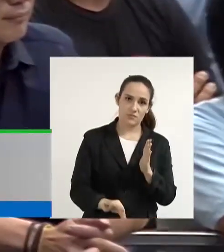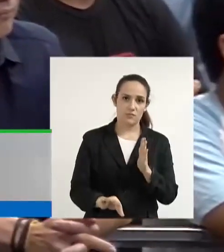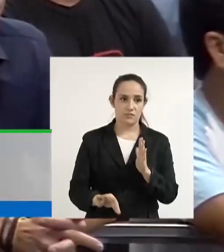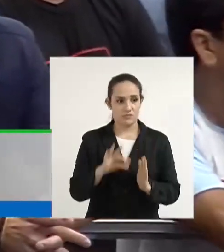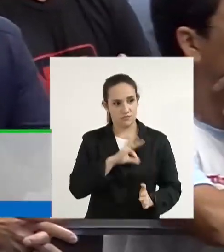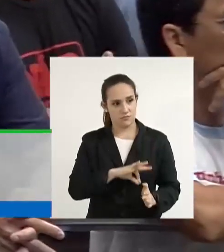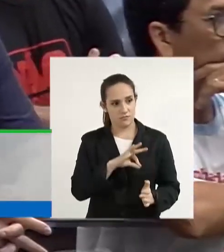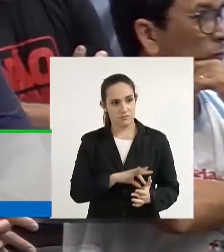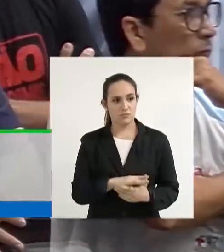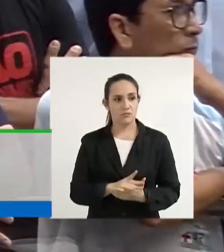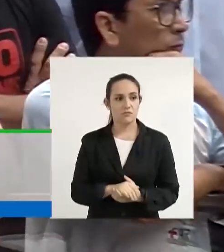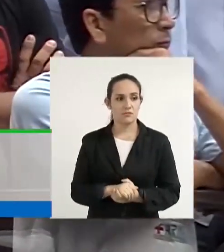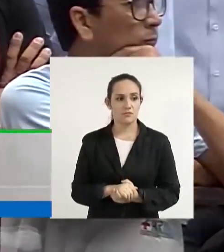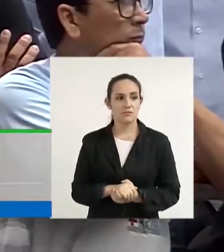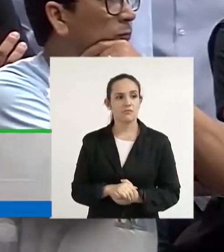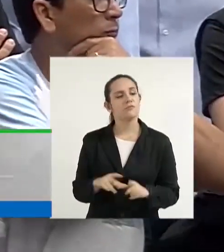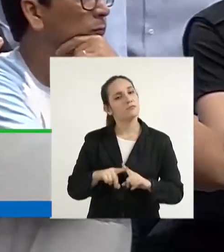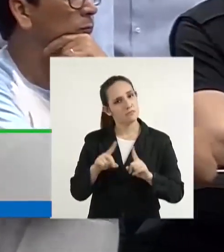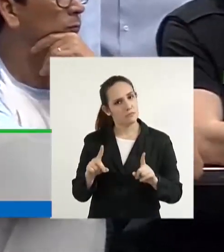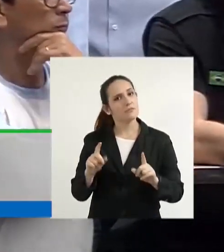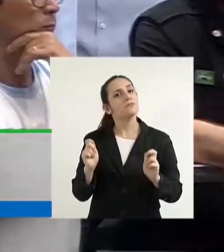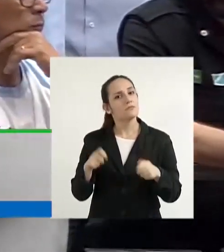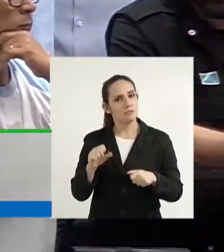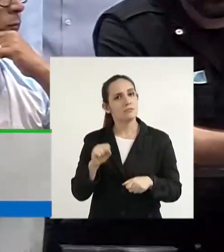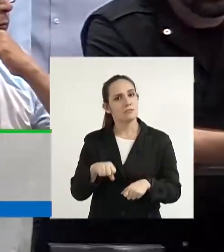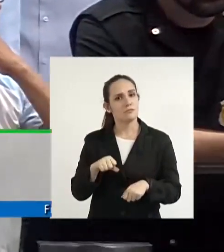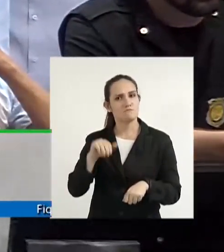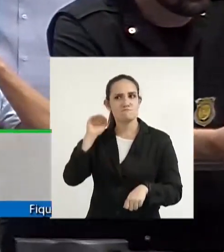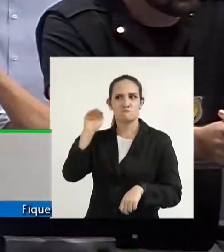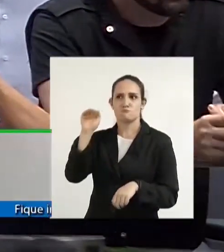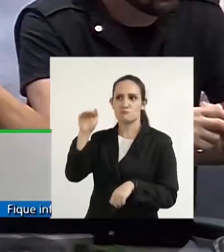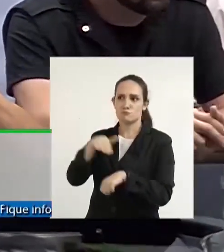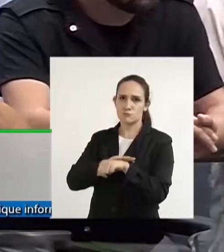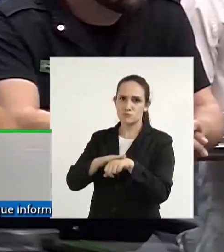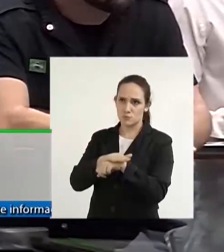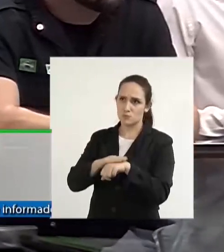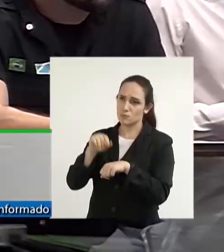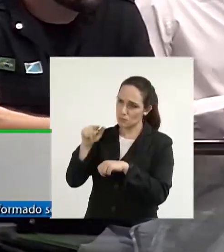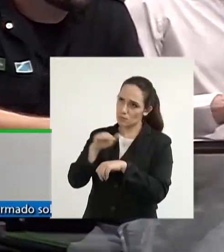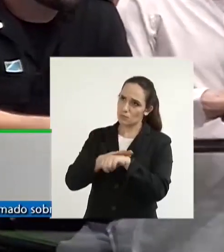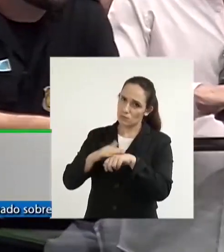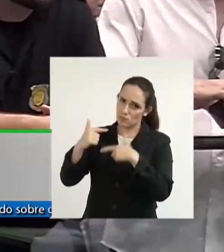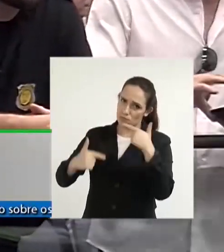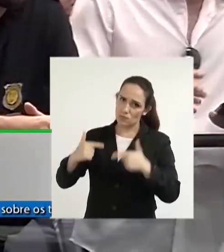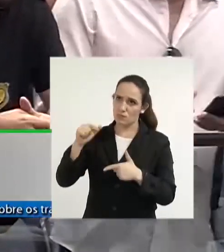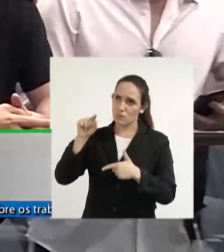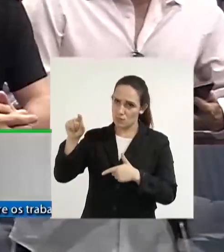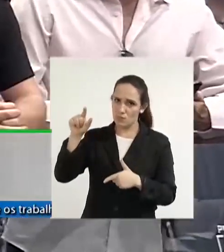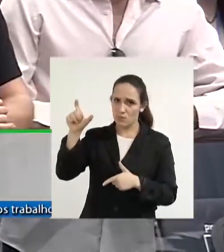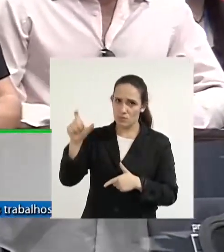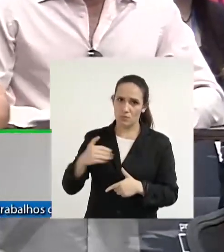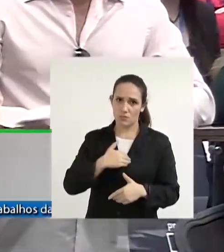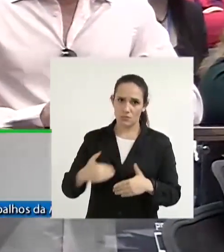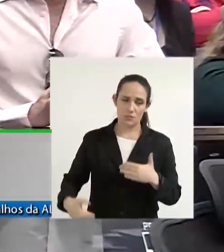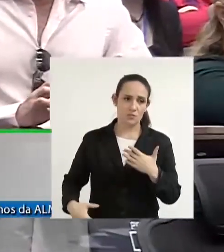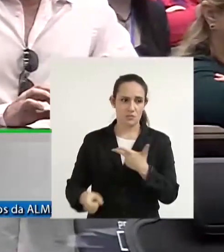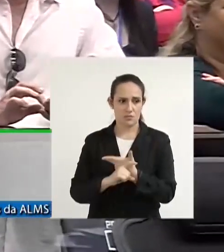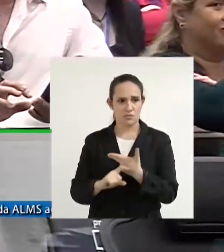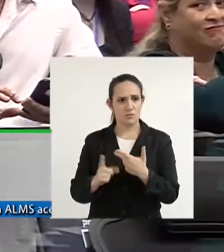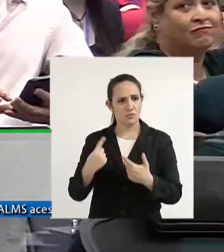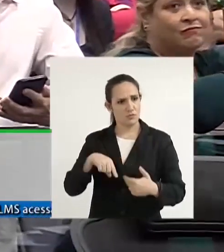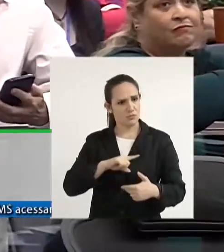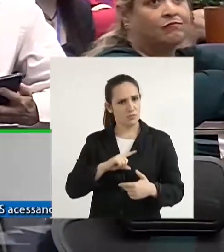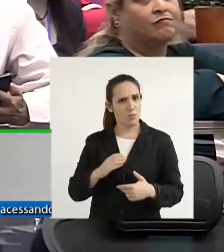com que as coisas aconteçam, mas nós temos a mediação política, né, dessa casa, que nunca se